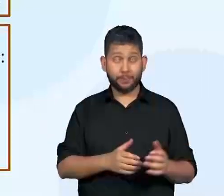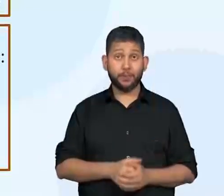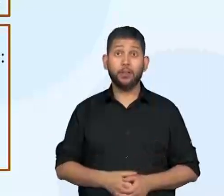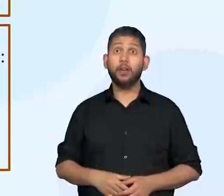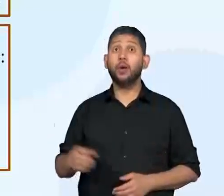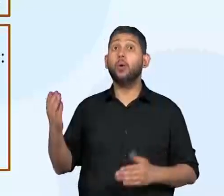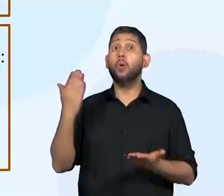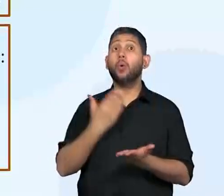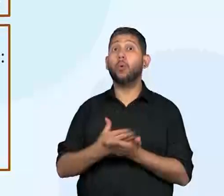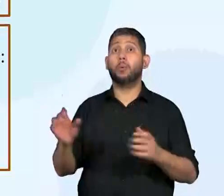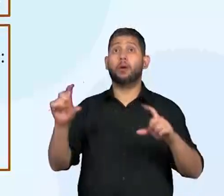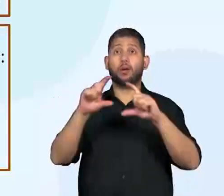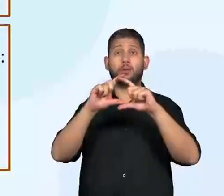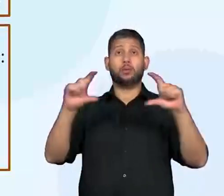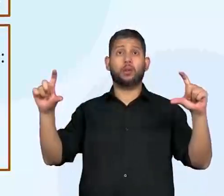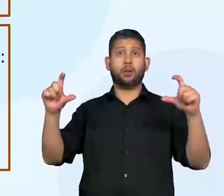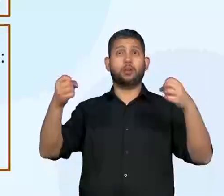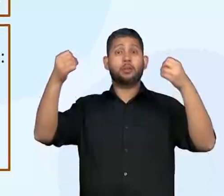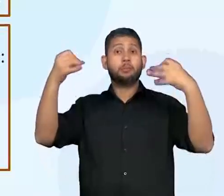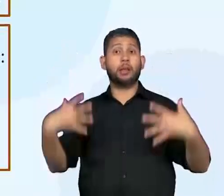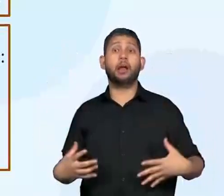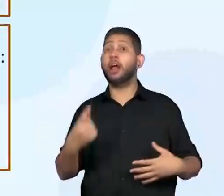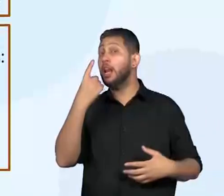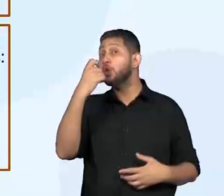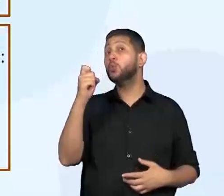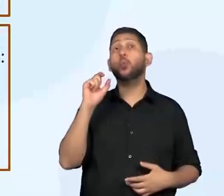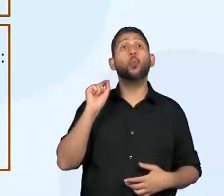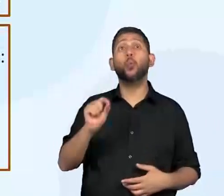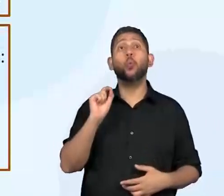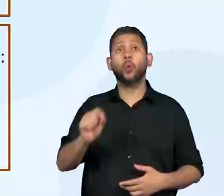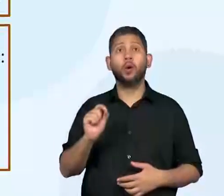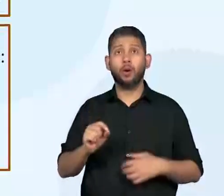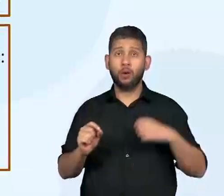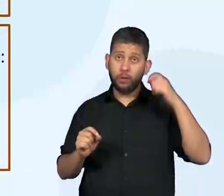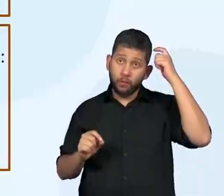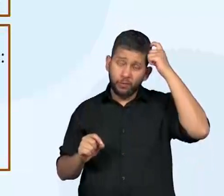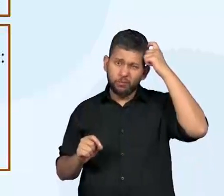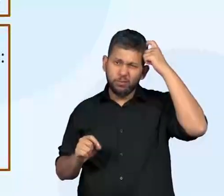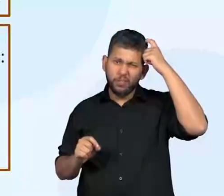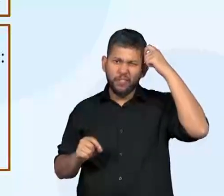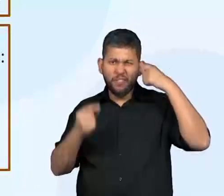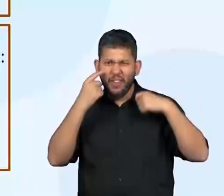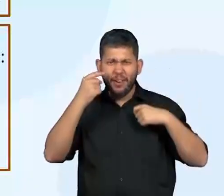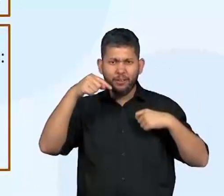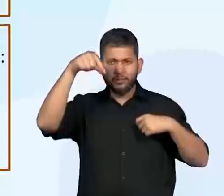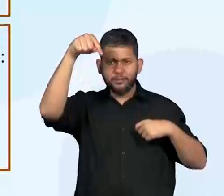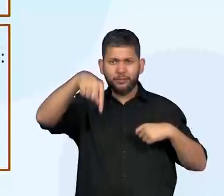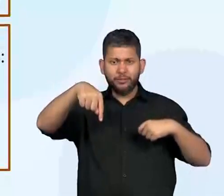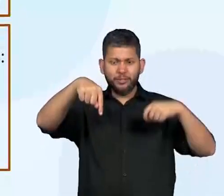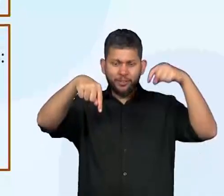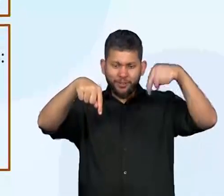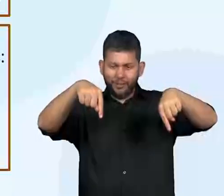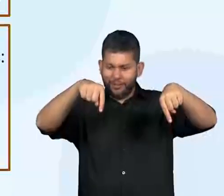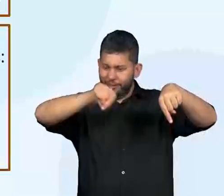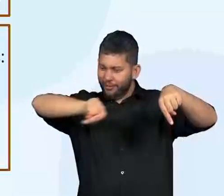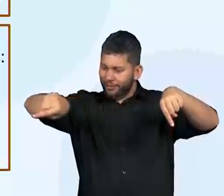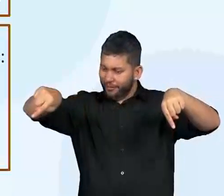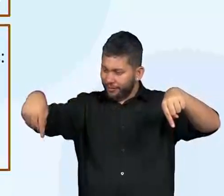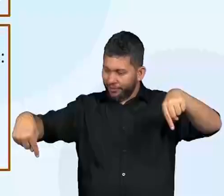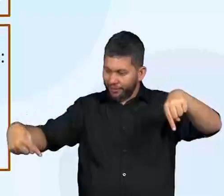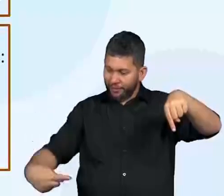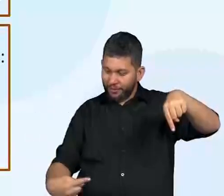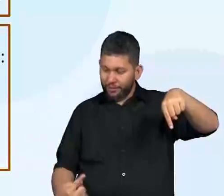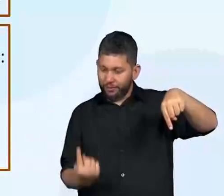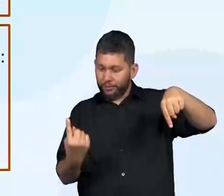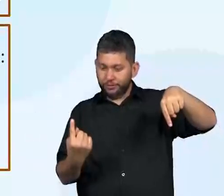uma definição do que é lixo. E as demais setas, elas se completam para organizar e